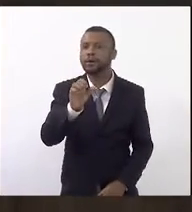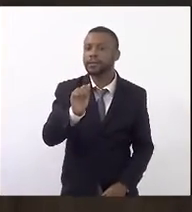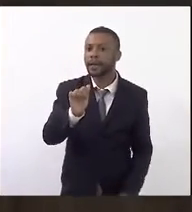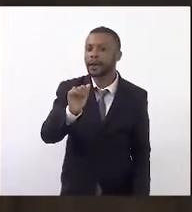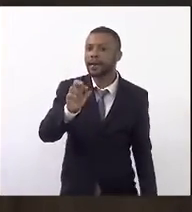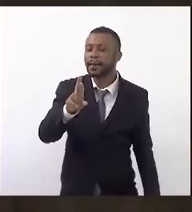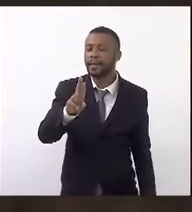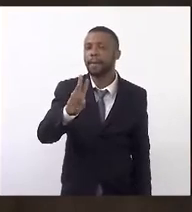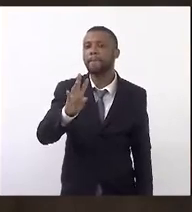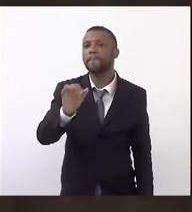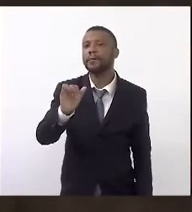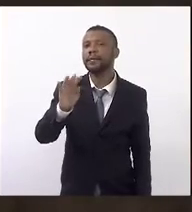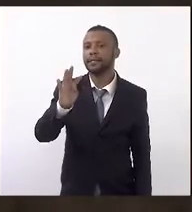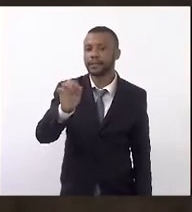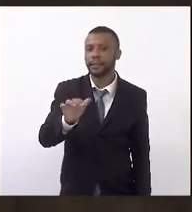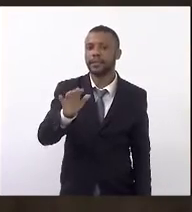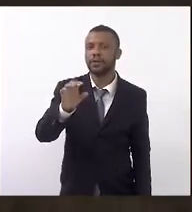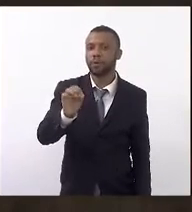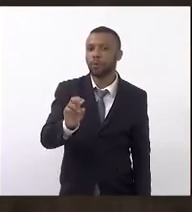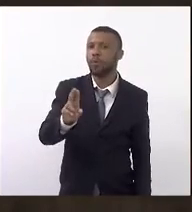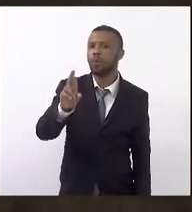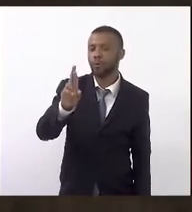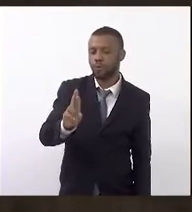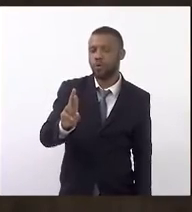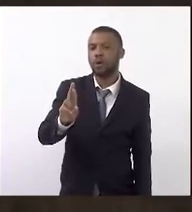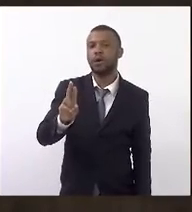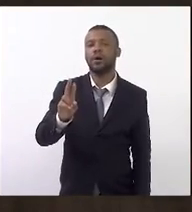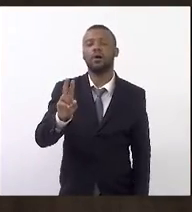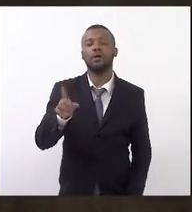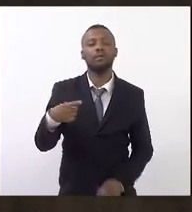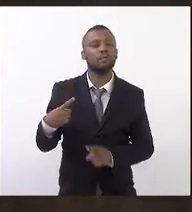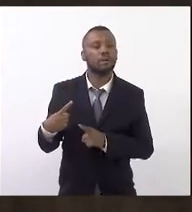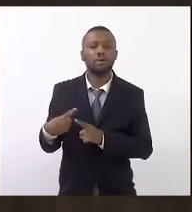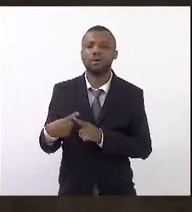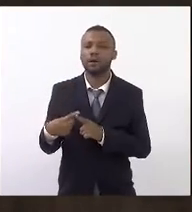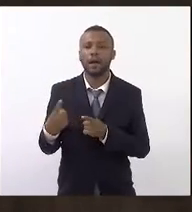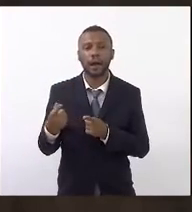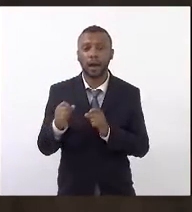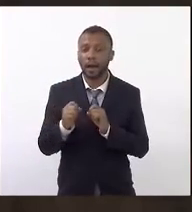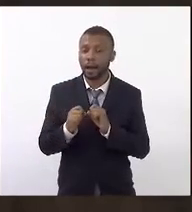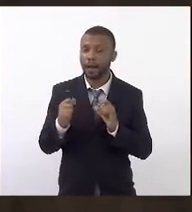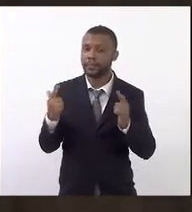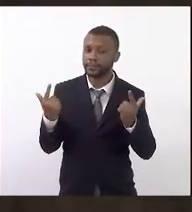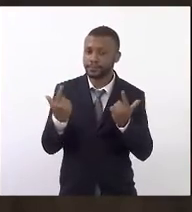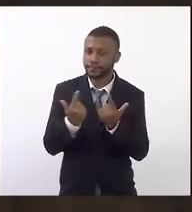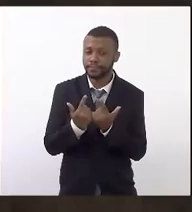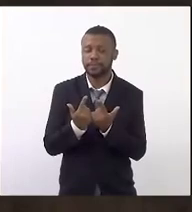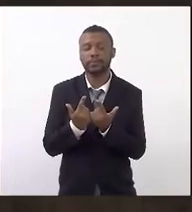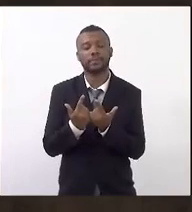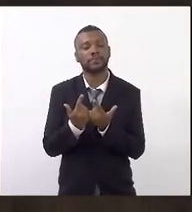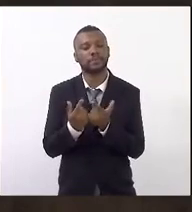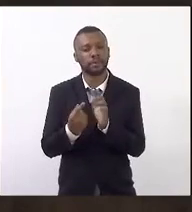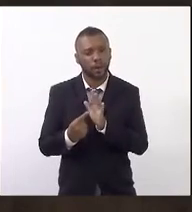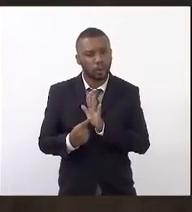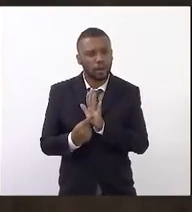porque a Assembleia Legislativa tem demonstrado em diferentes